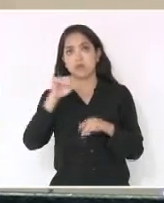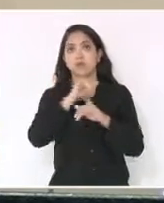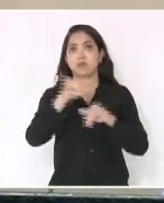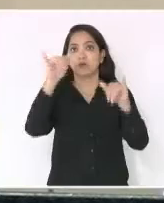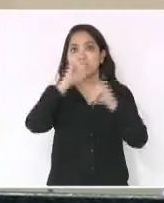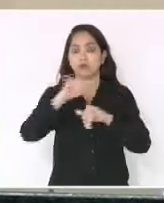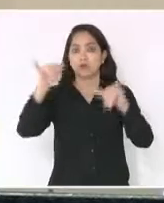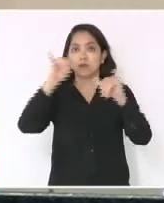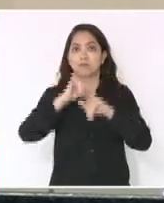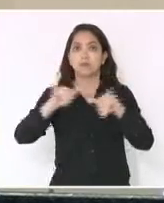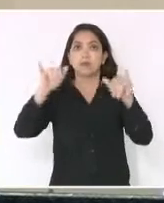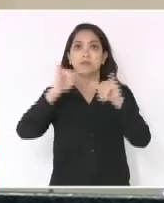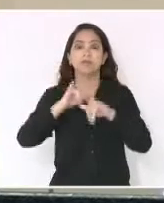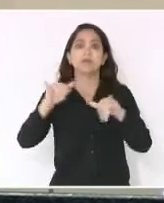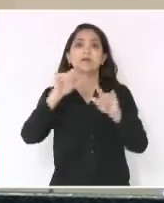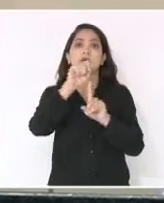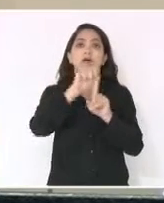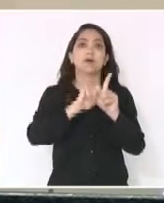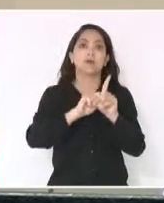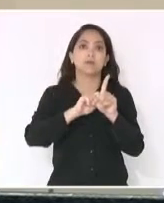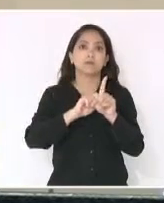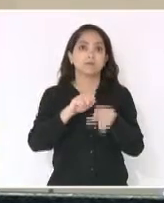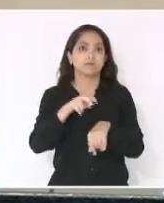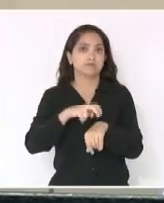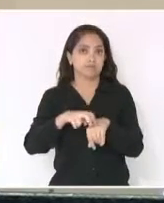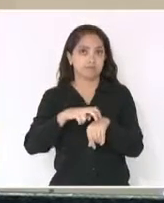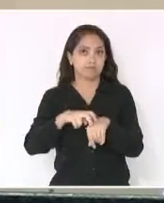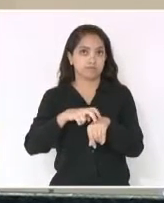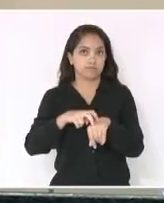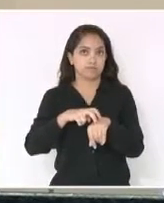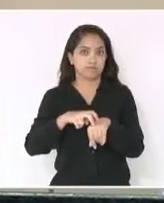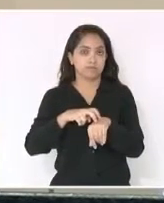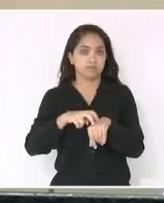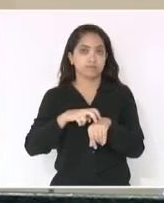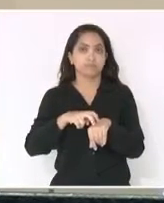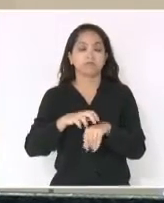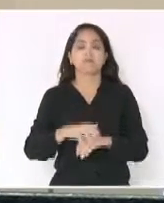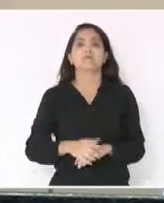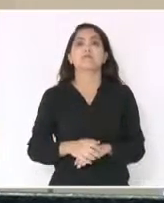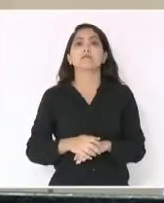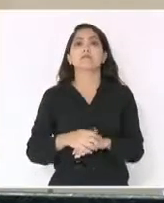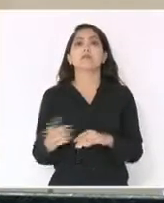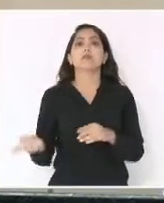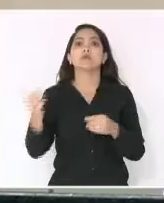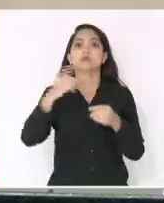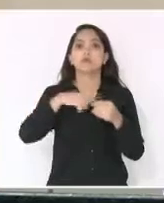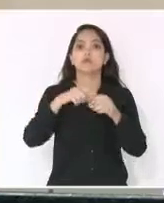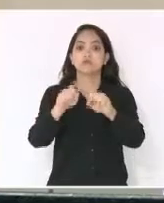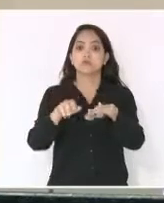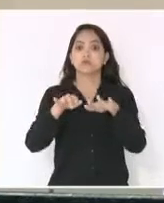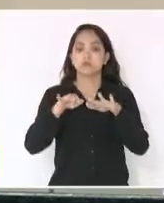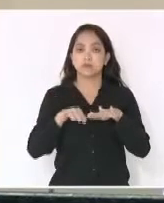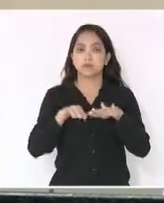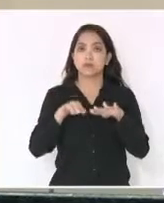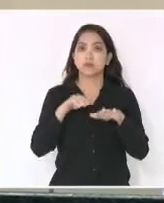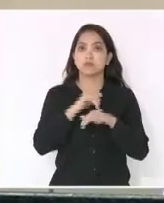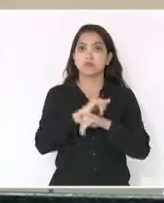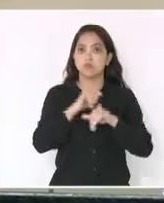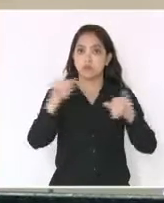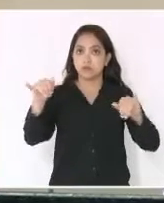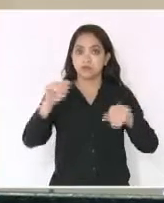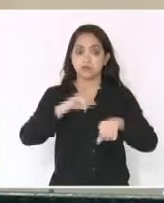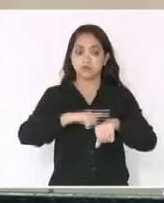verde ato contínuo à senhora presidente reabriu a sessão e anunciou o próximo horário